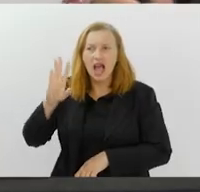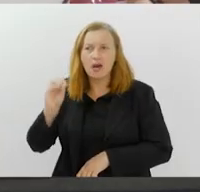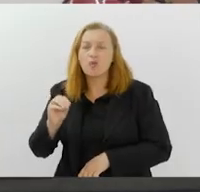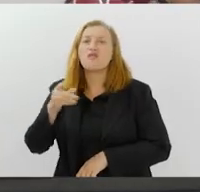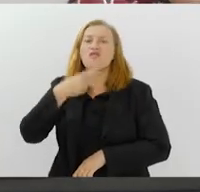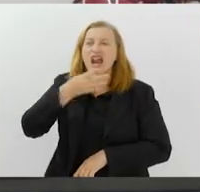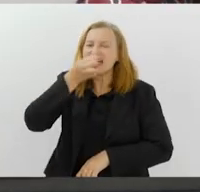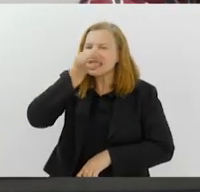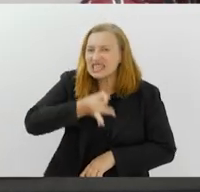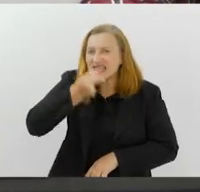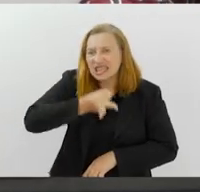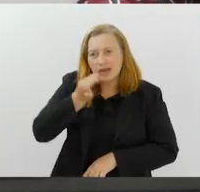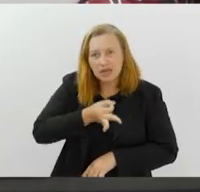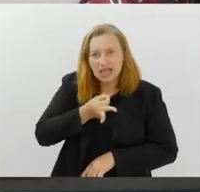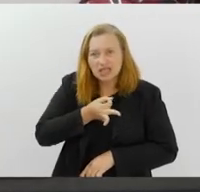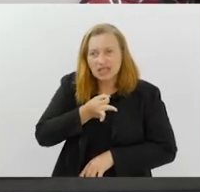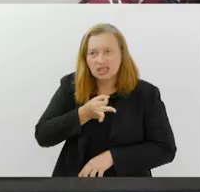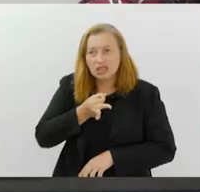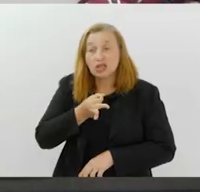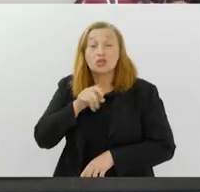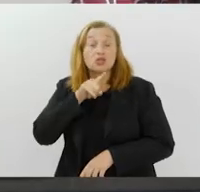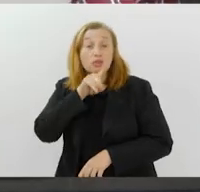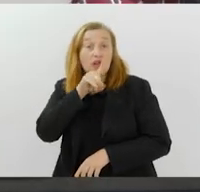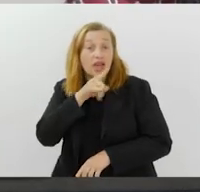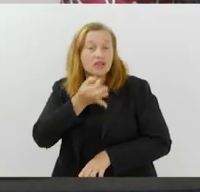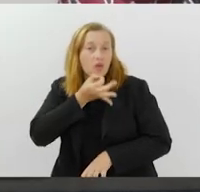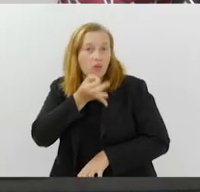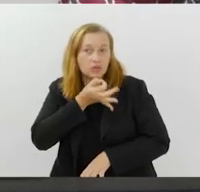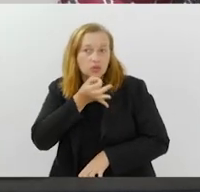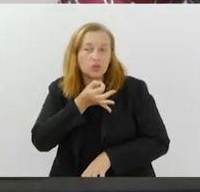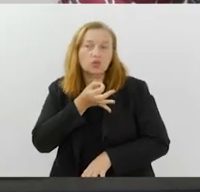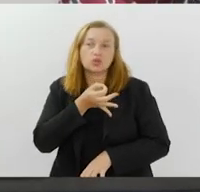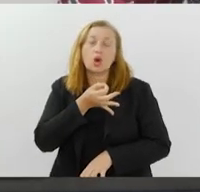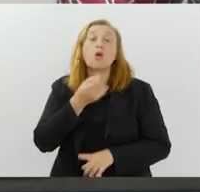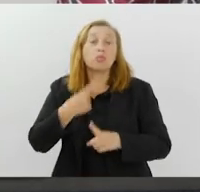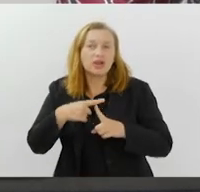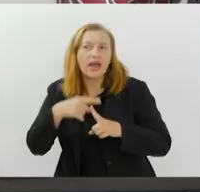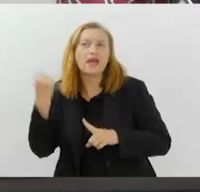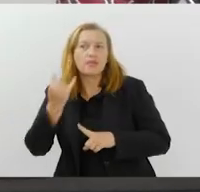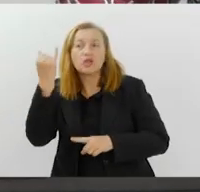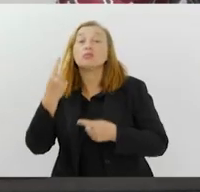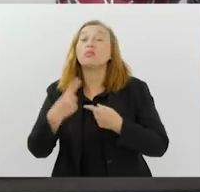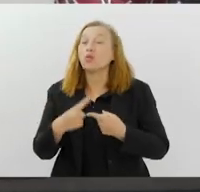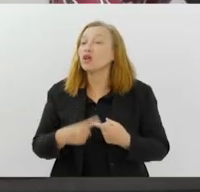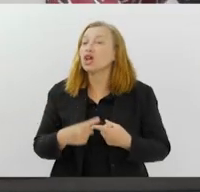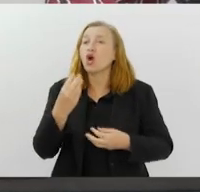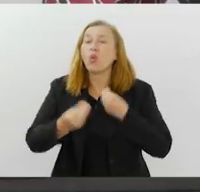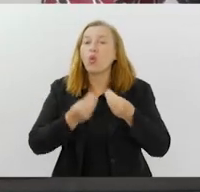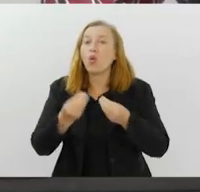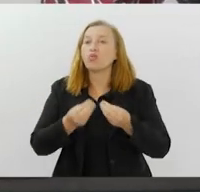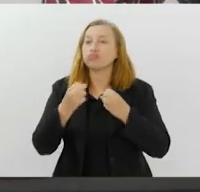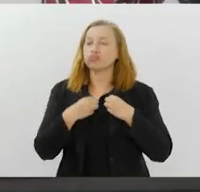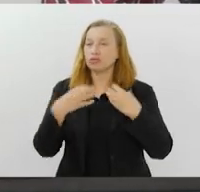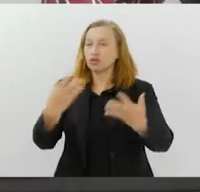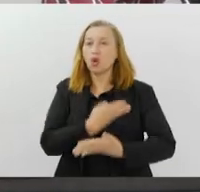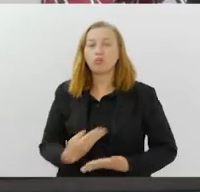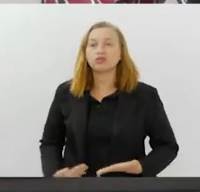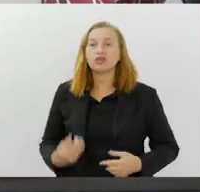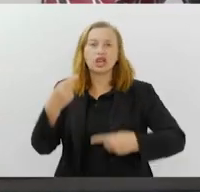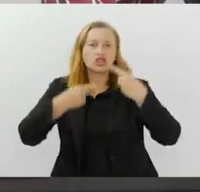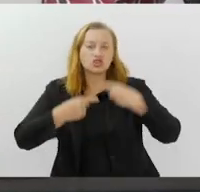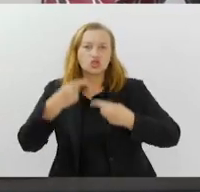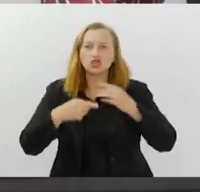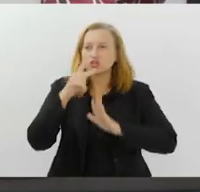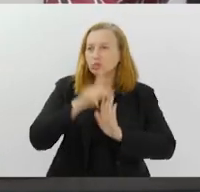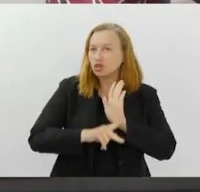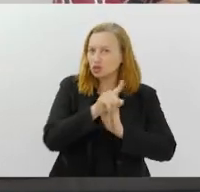concretamente sobre essas sugestões porque isso é muito importante porque como a audiência pública tá discutindo um projeto vocês